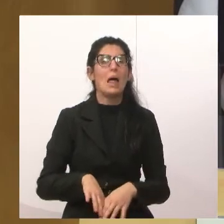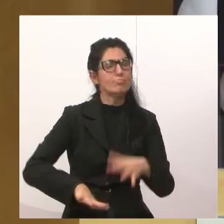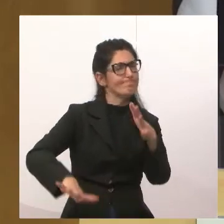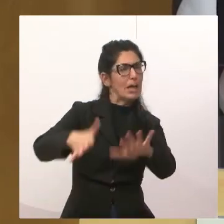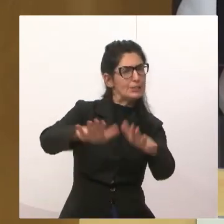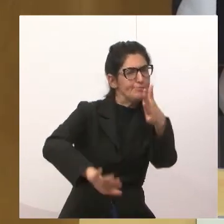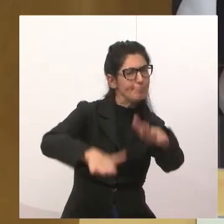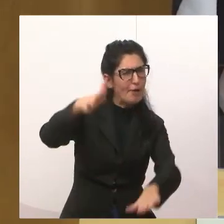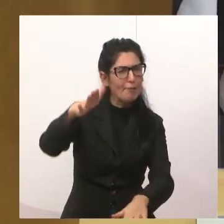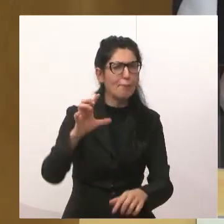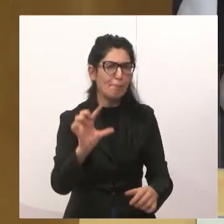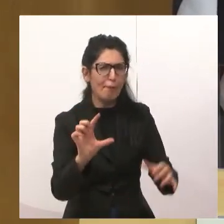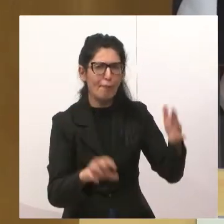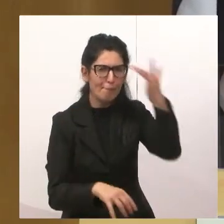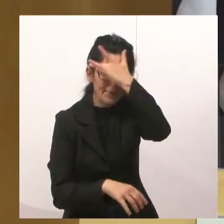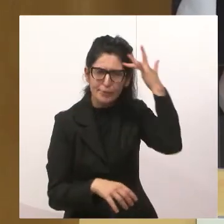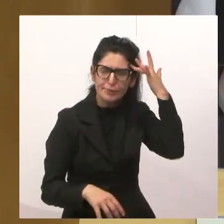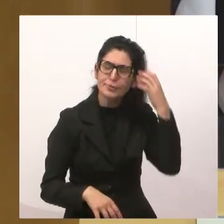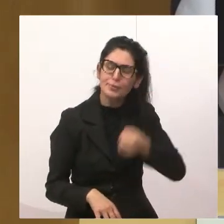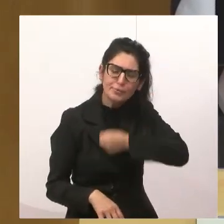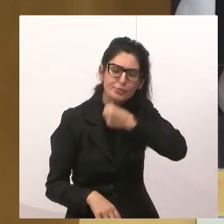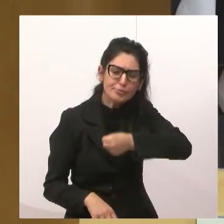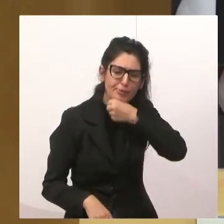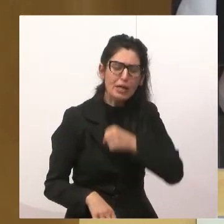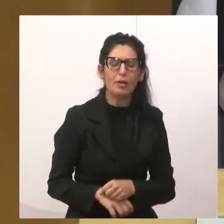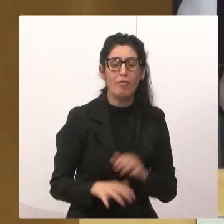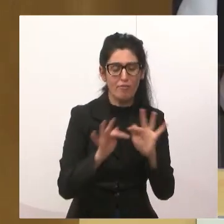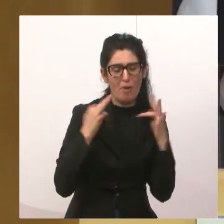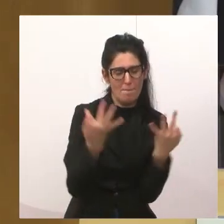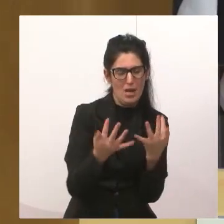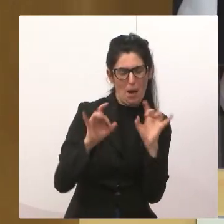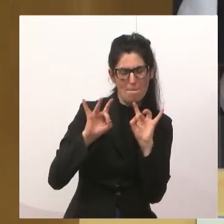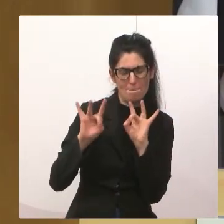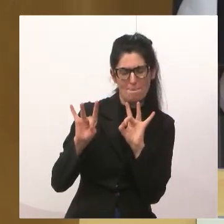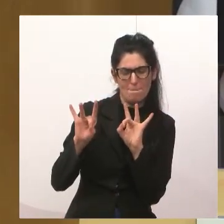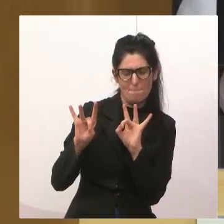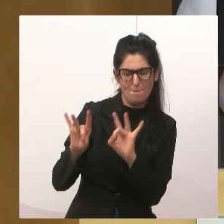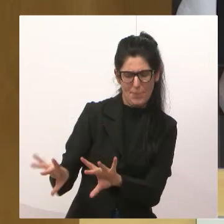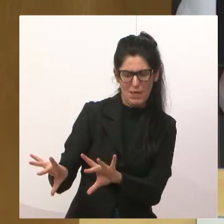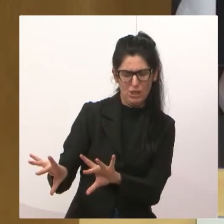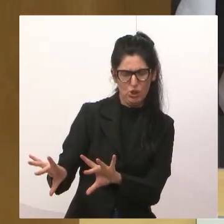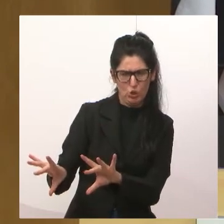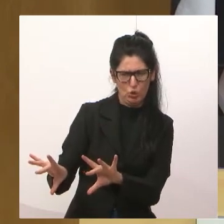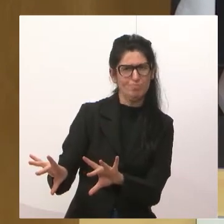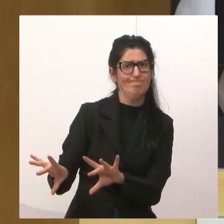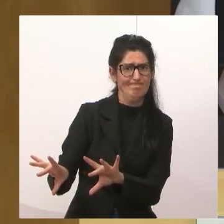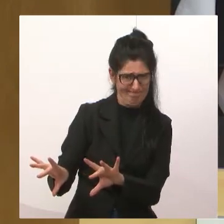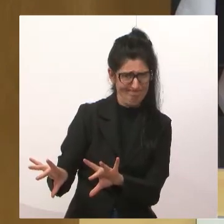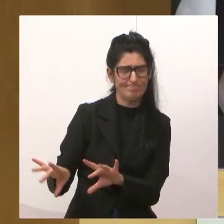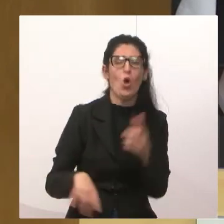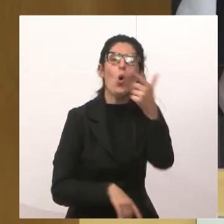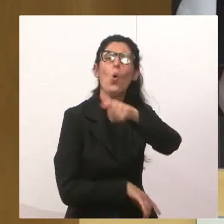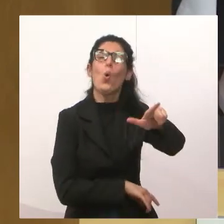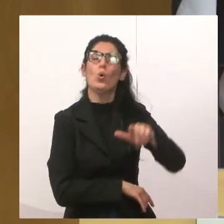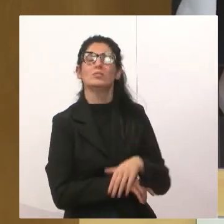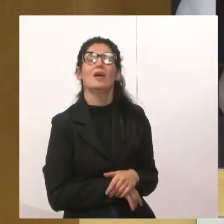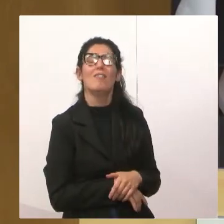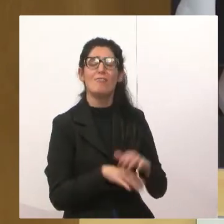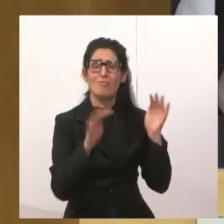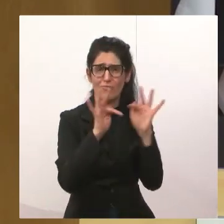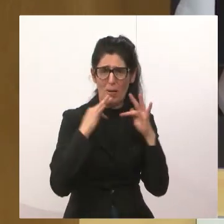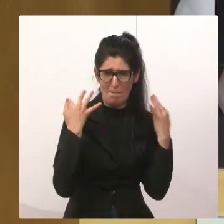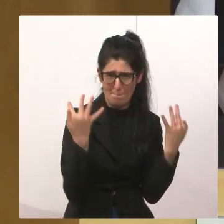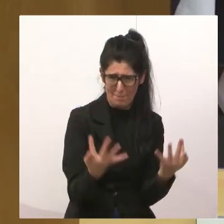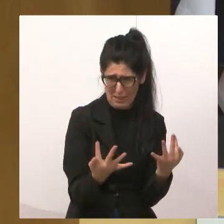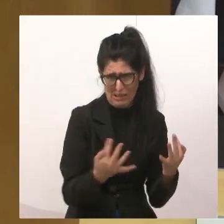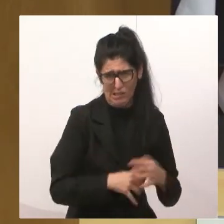né? Já se rompeu todo o vínculo da família e estão lá. Outros não, outros as famílias também não têm condição